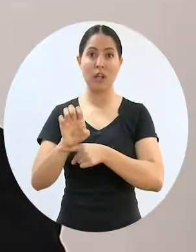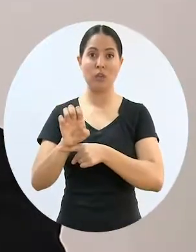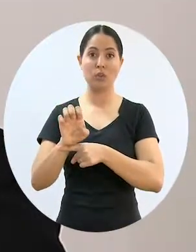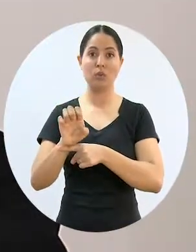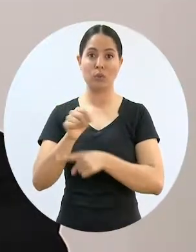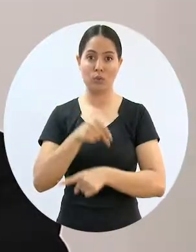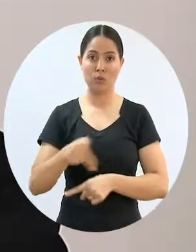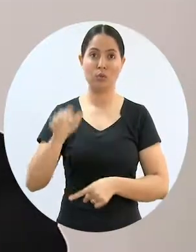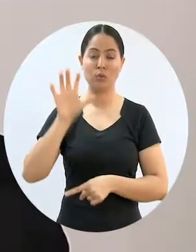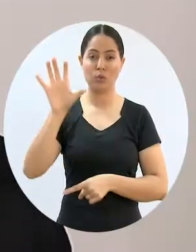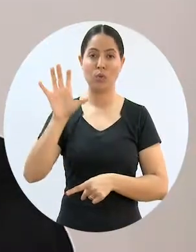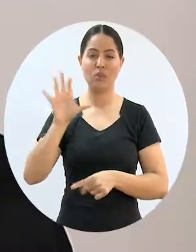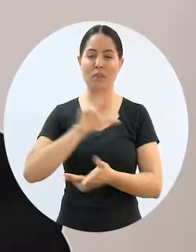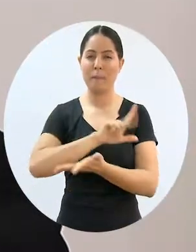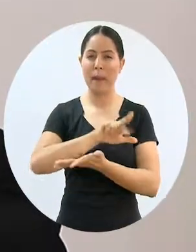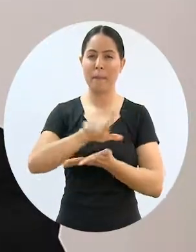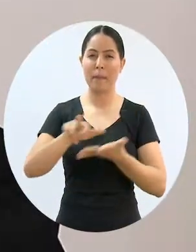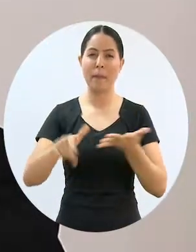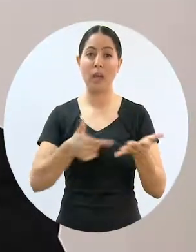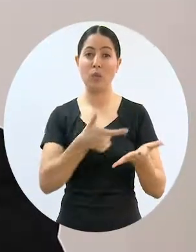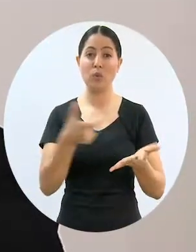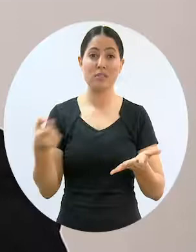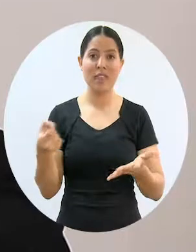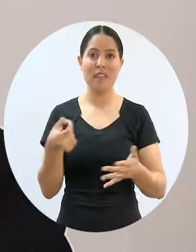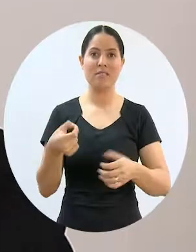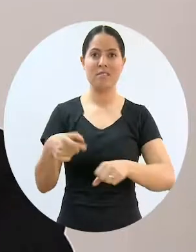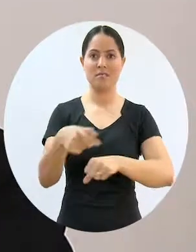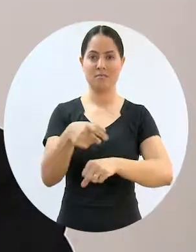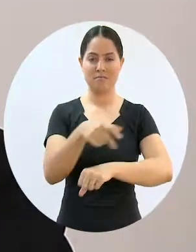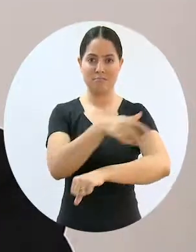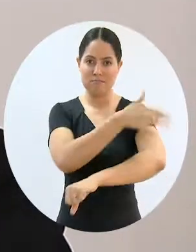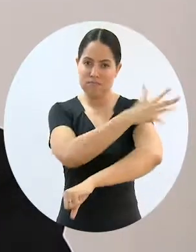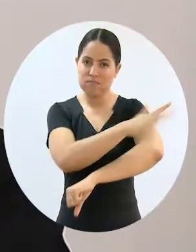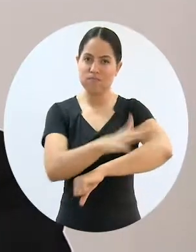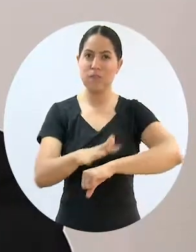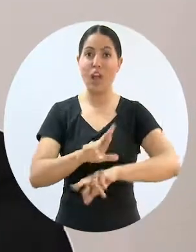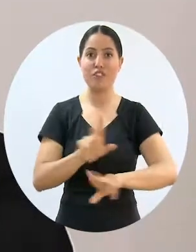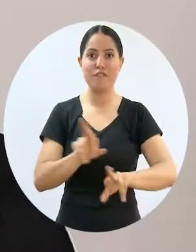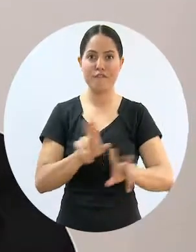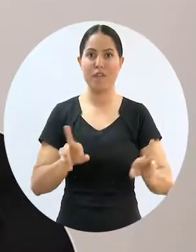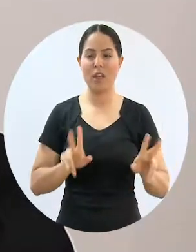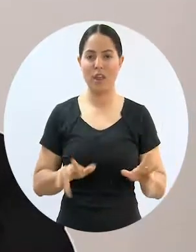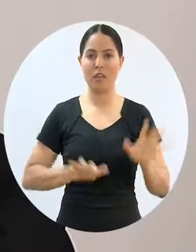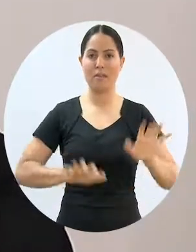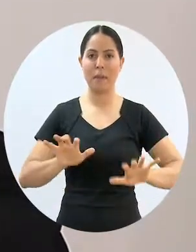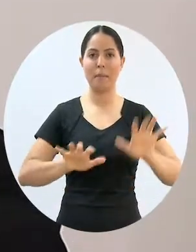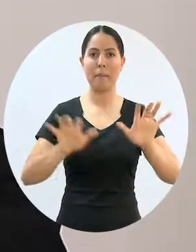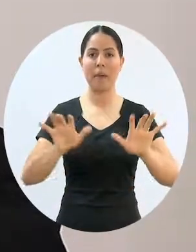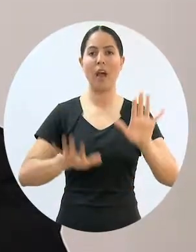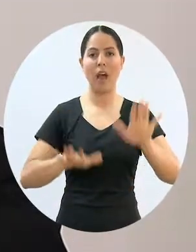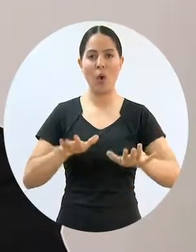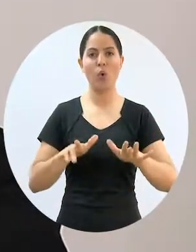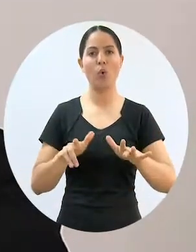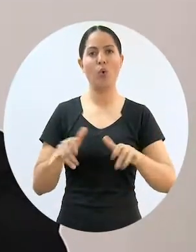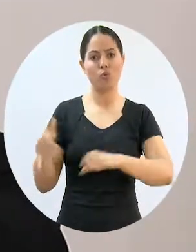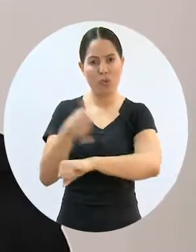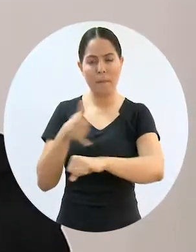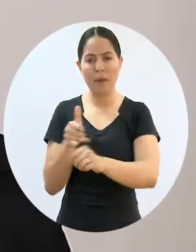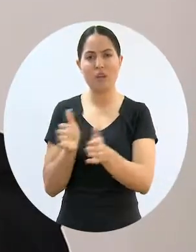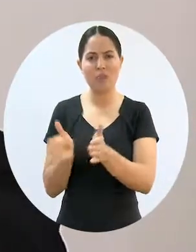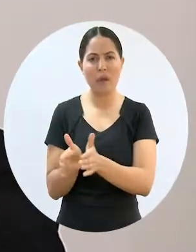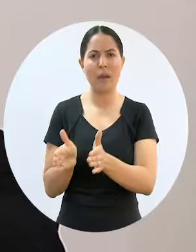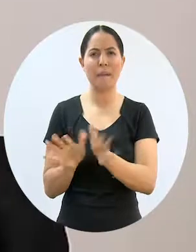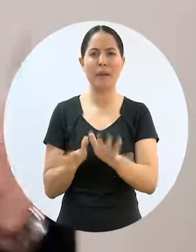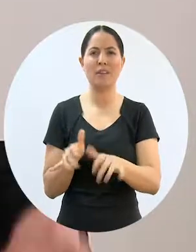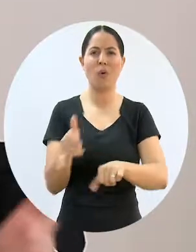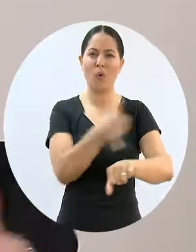região Nordeste e em mais de 200 praias diferentes foram identificadas manchas de óleo. Em alguns lugares essas manchas são menores, em outros,